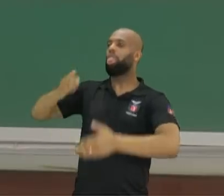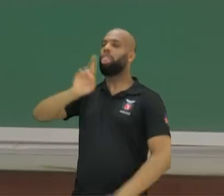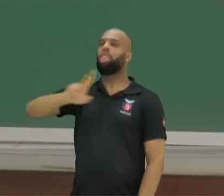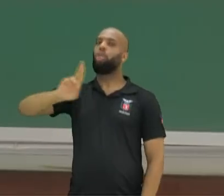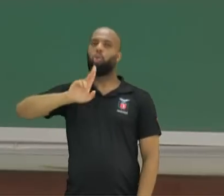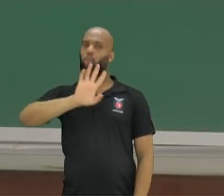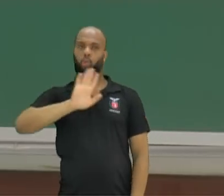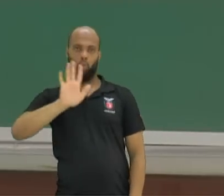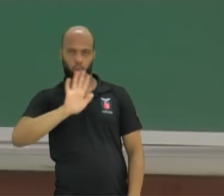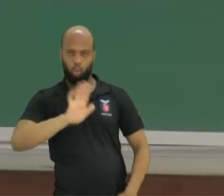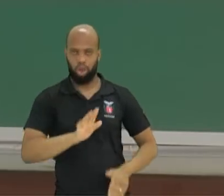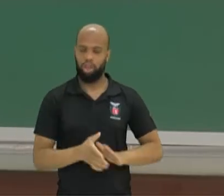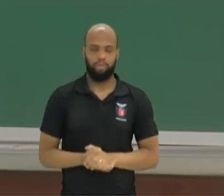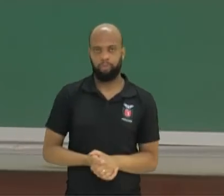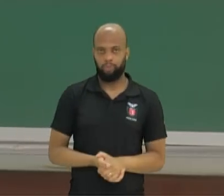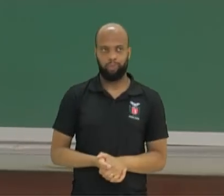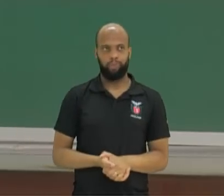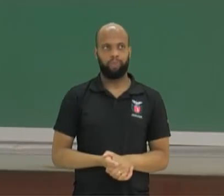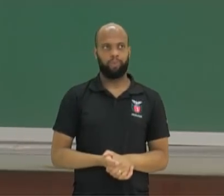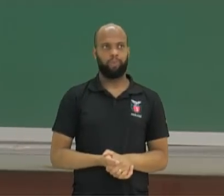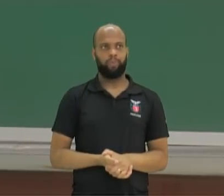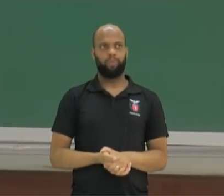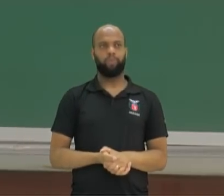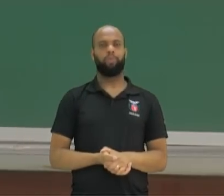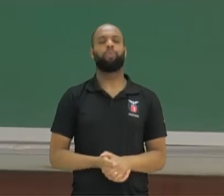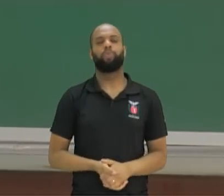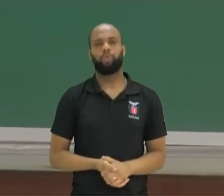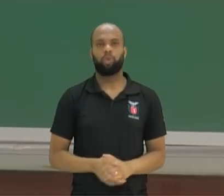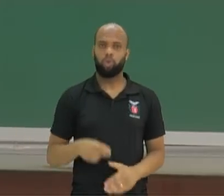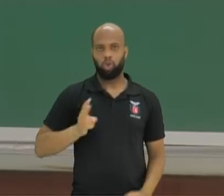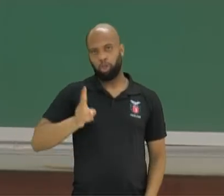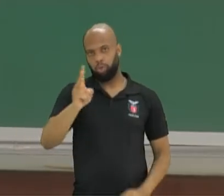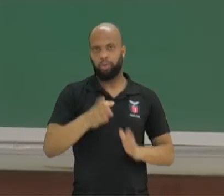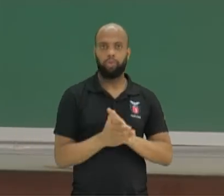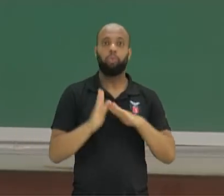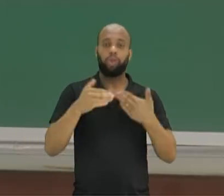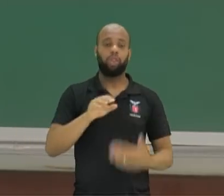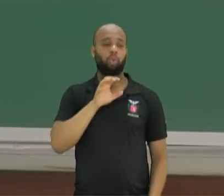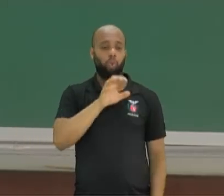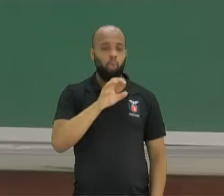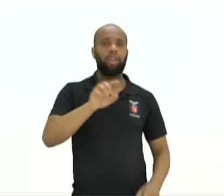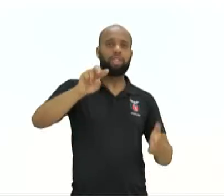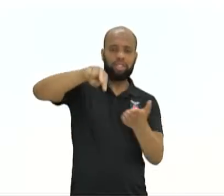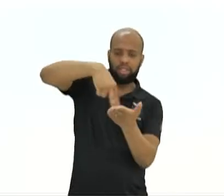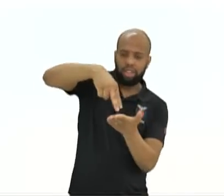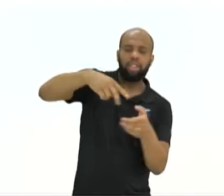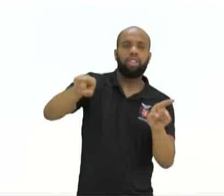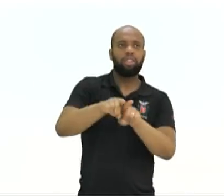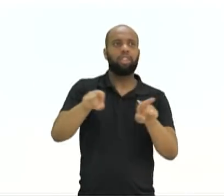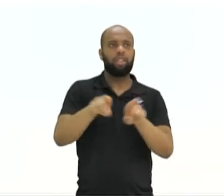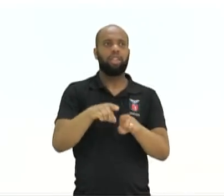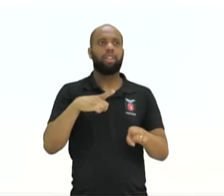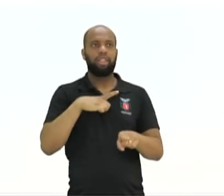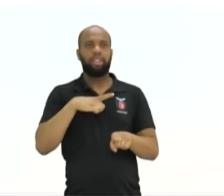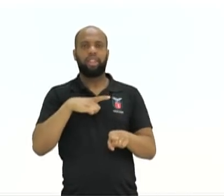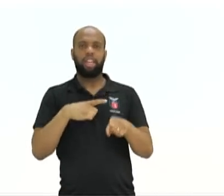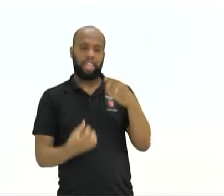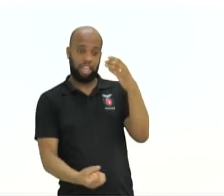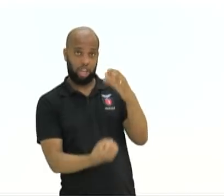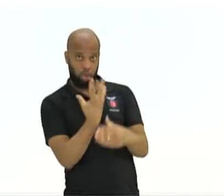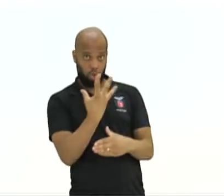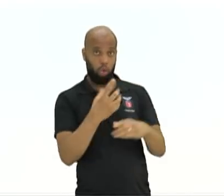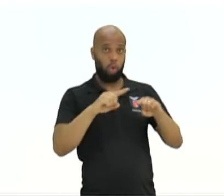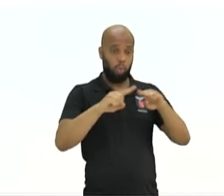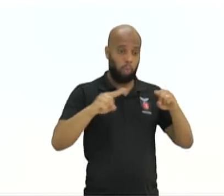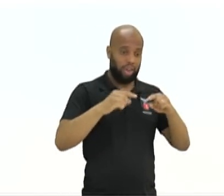dos movimentos robóticos, ok? Muito bem. O popping também surgiu, do popping também